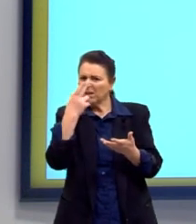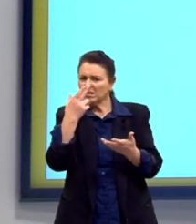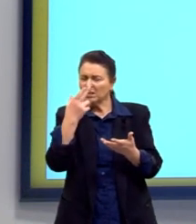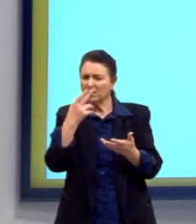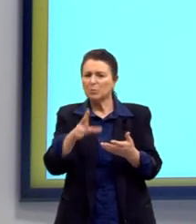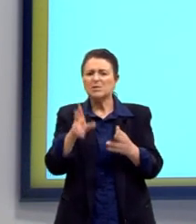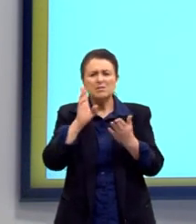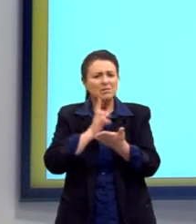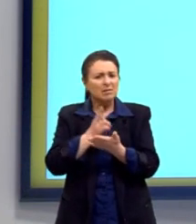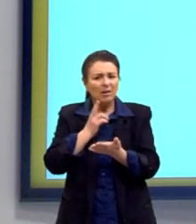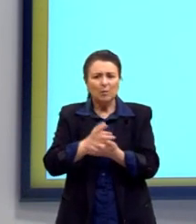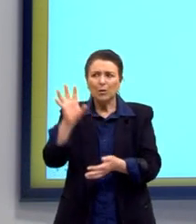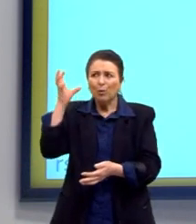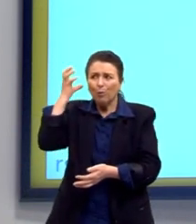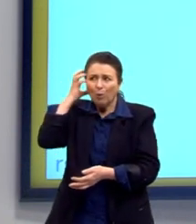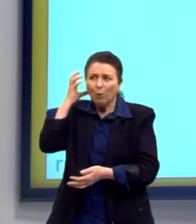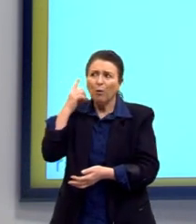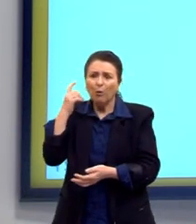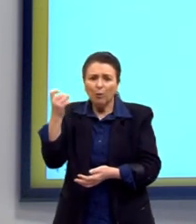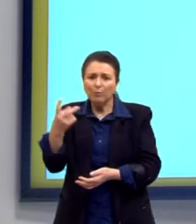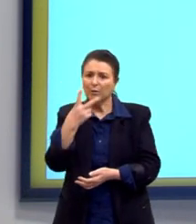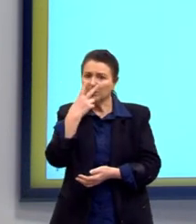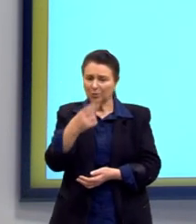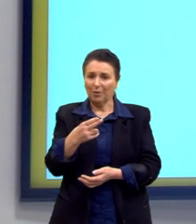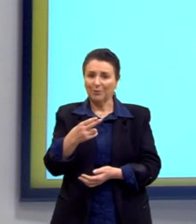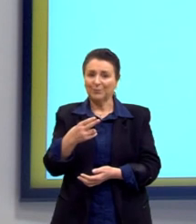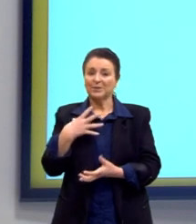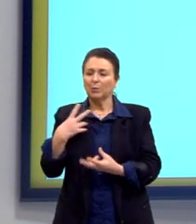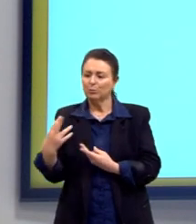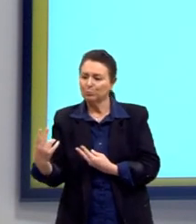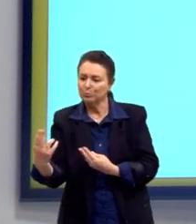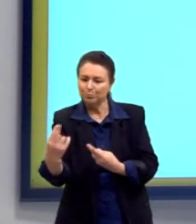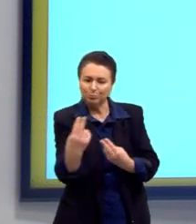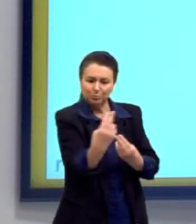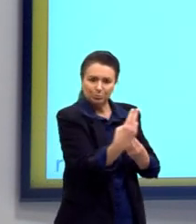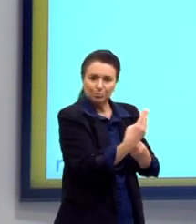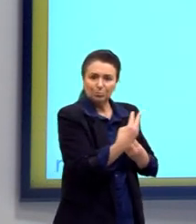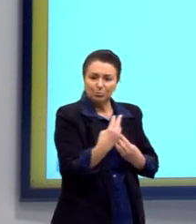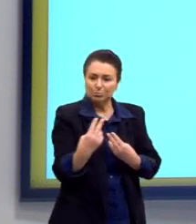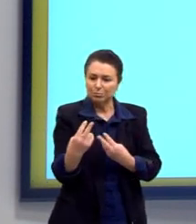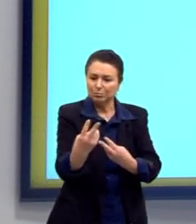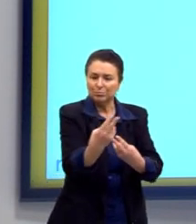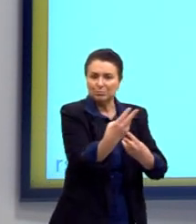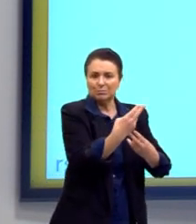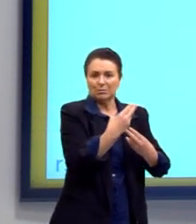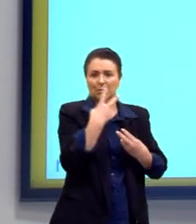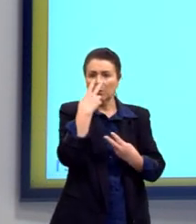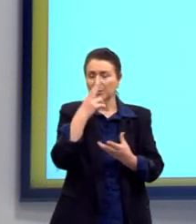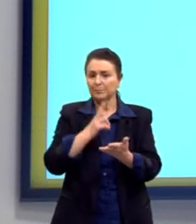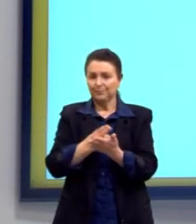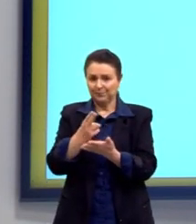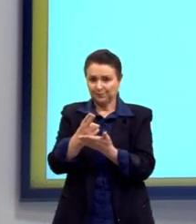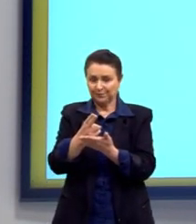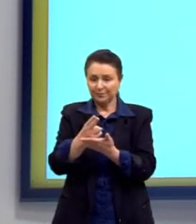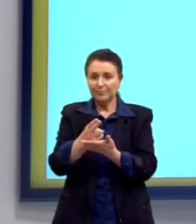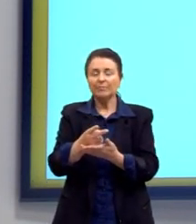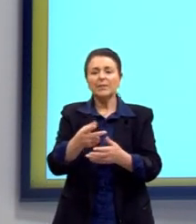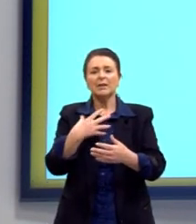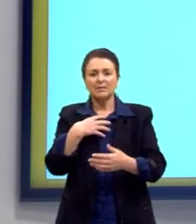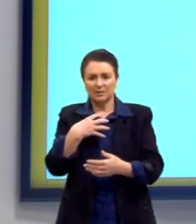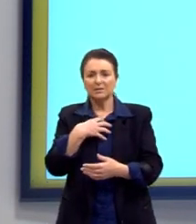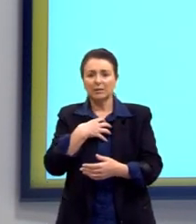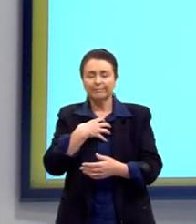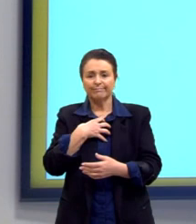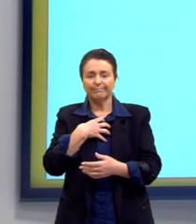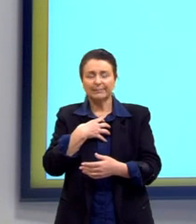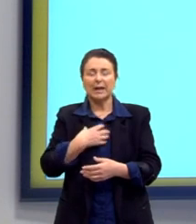estamos ouvindo a mesma coisa então essa homogeneização né Nós temos esse esse fator muito presente na